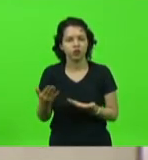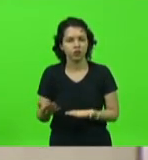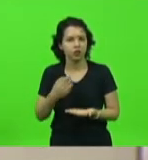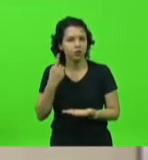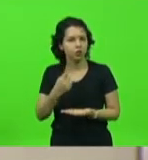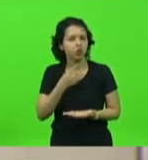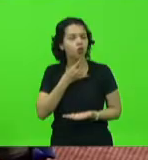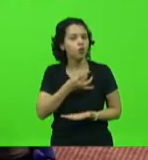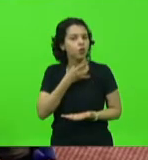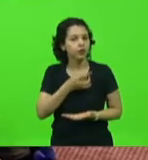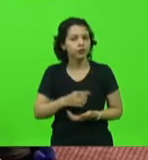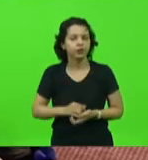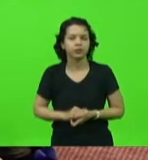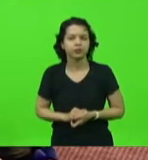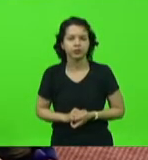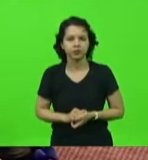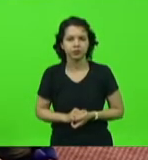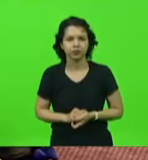Cobalcini.